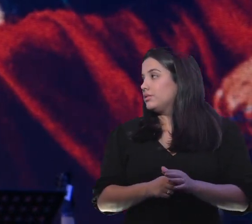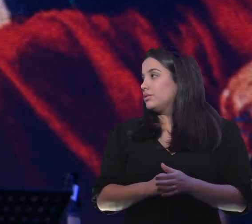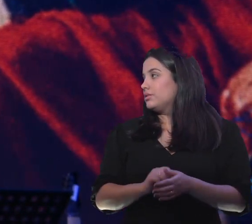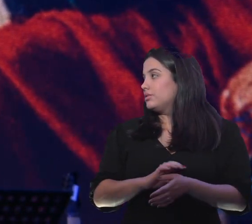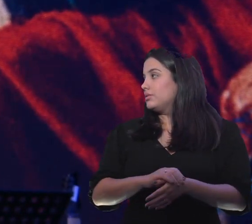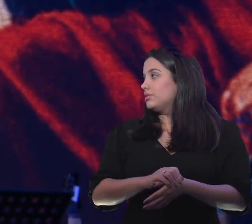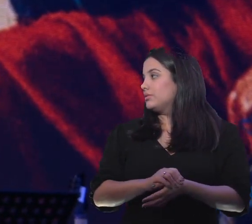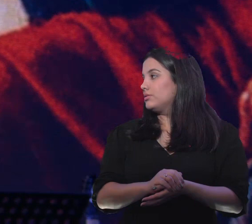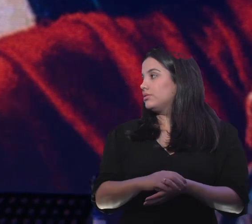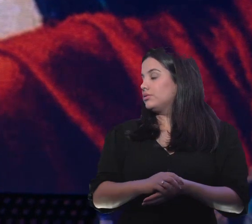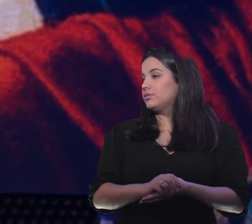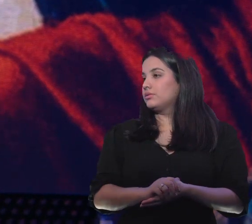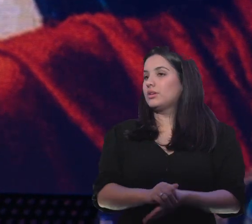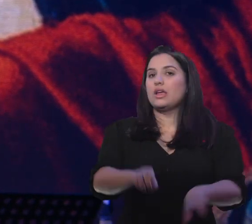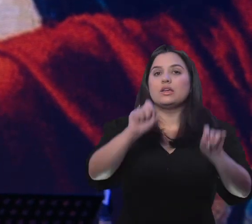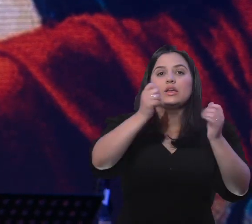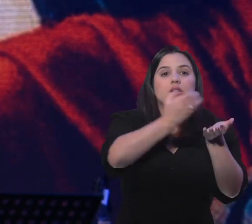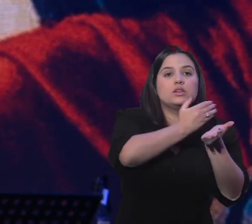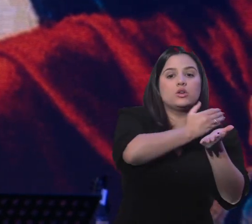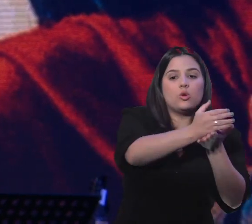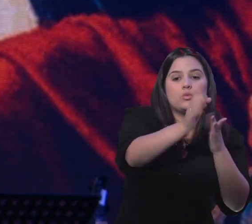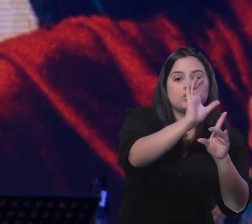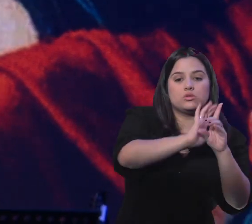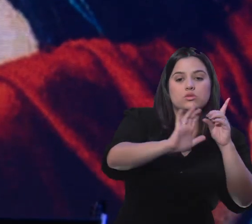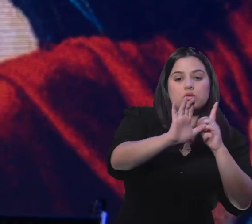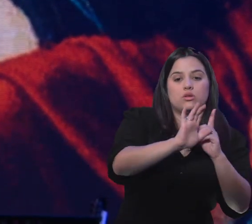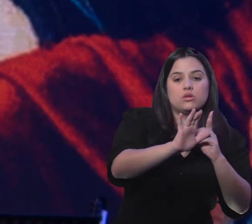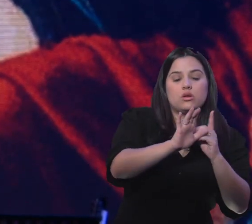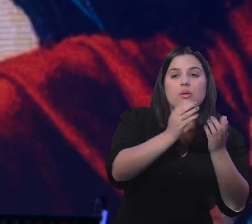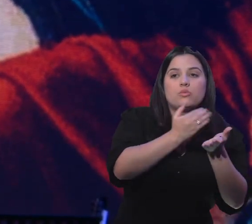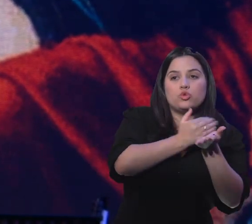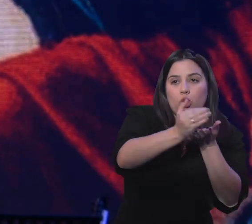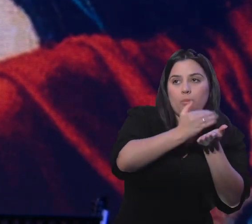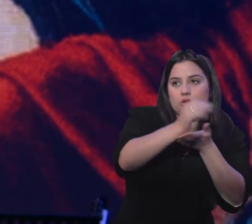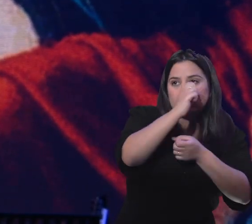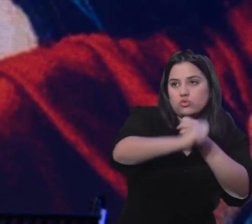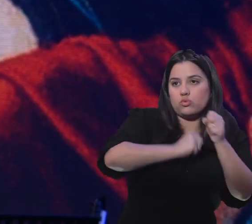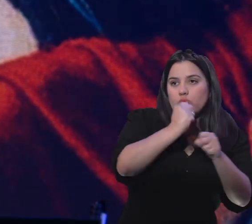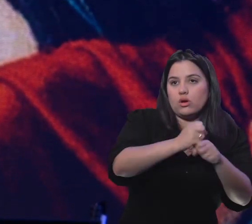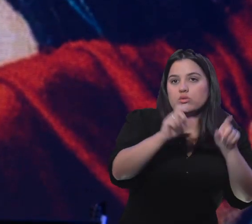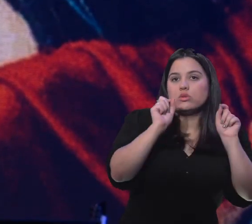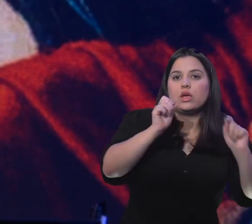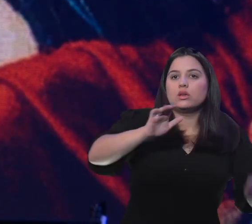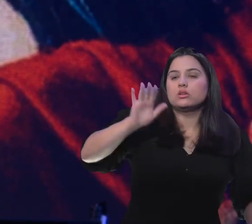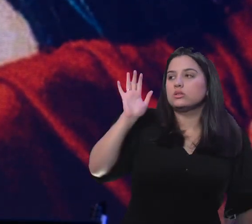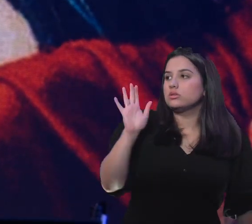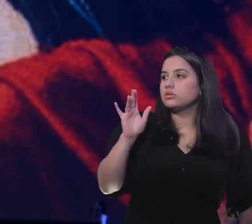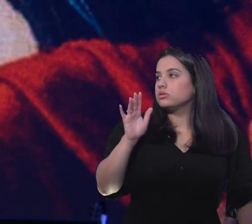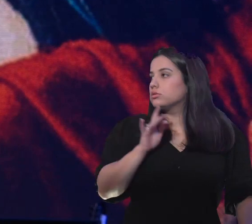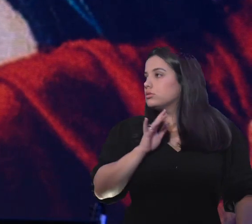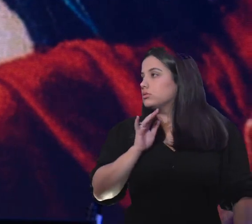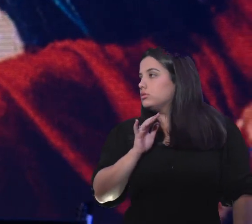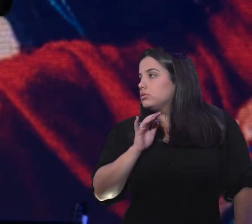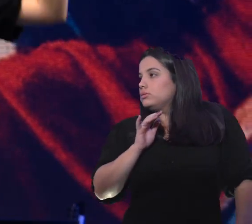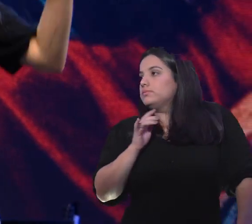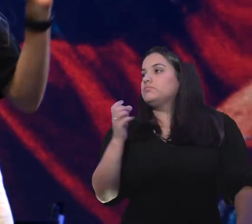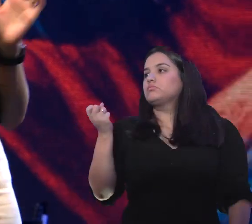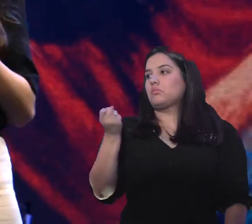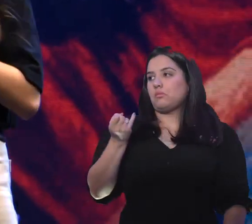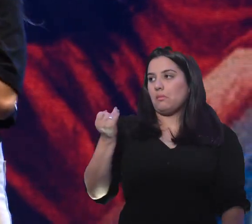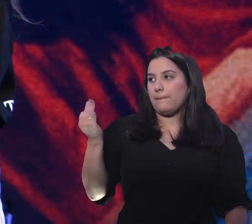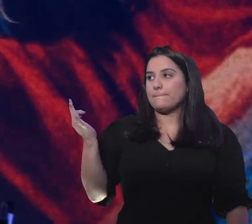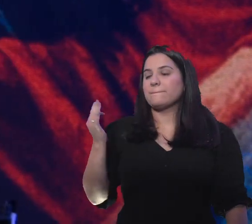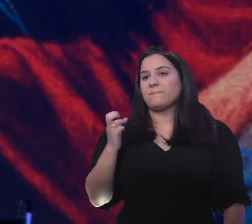Quem começou a vir no culto dos adolescentes a partir do começo do ano? Tipo, nunca tinha vindo antes. Levanta a mão para eu ver. Algumas